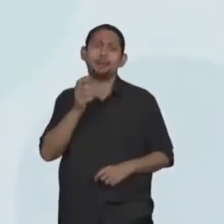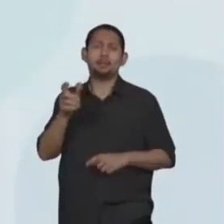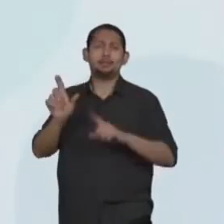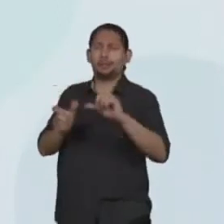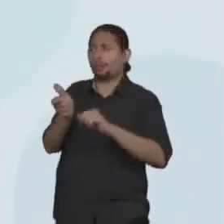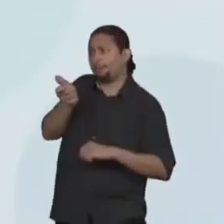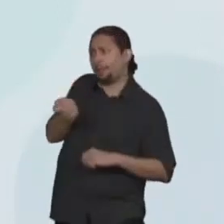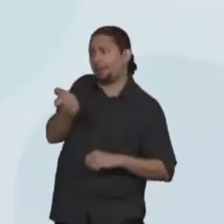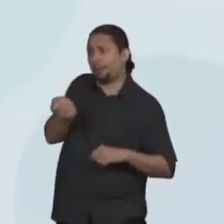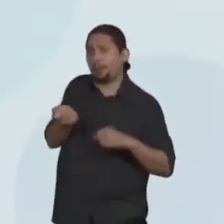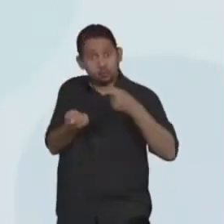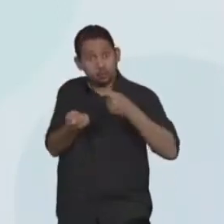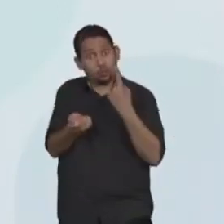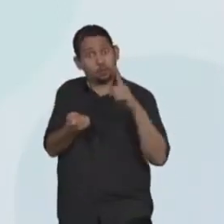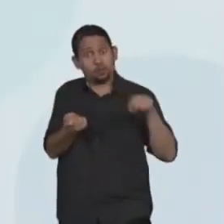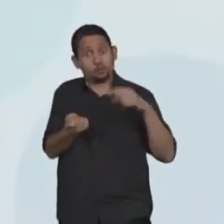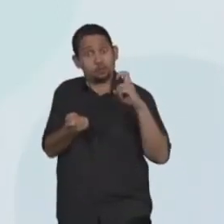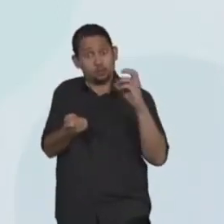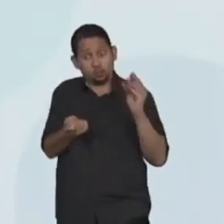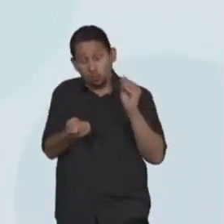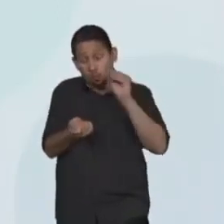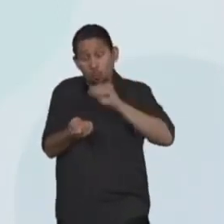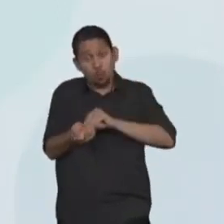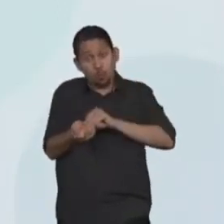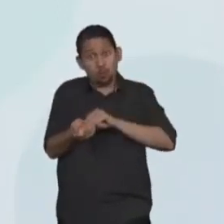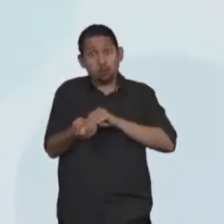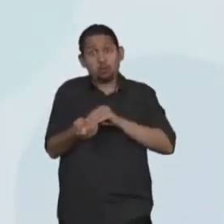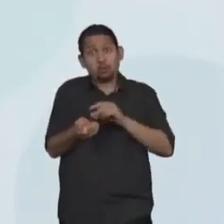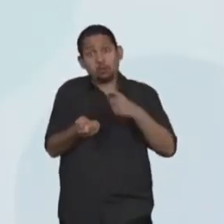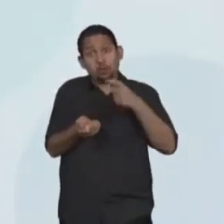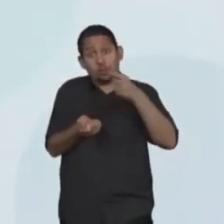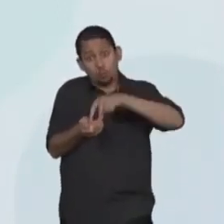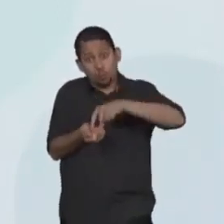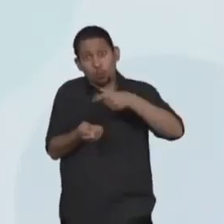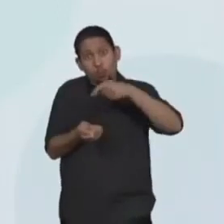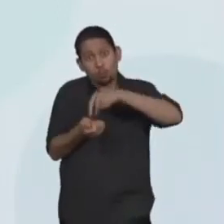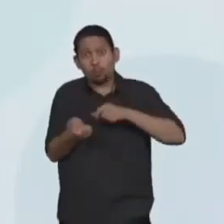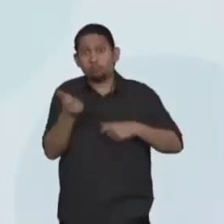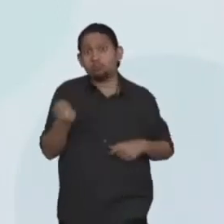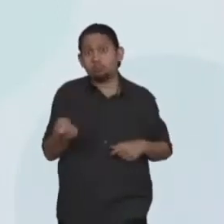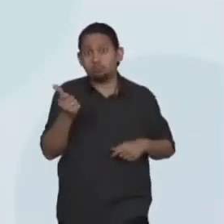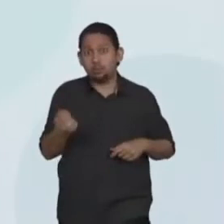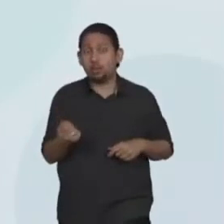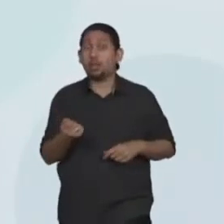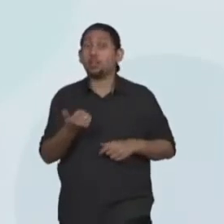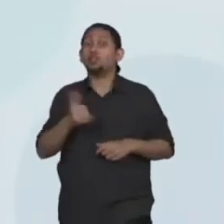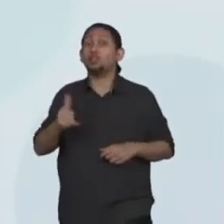comuns, elas têm ali essa quantidade de energia, 1,5 volt.